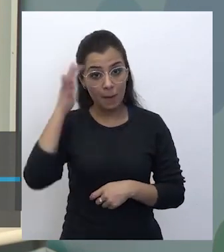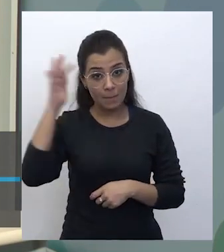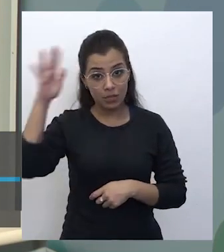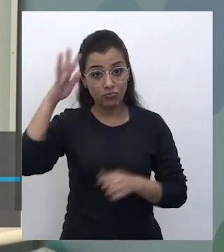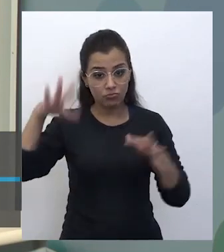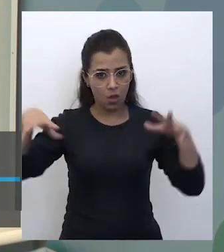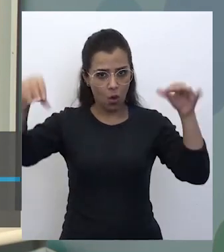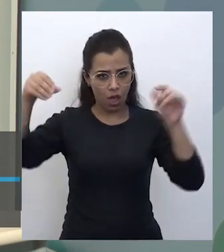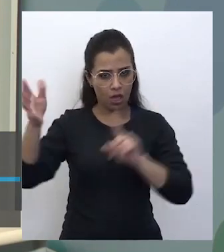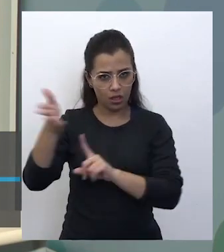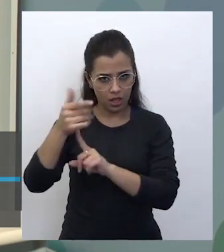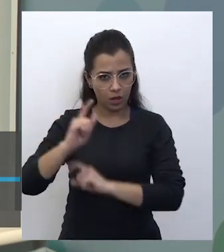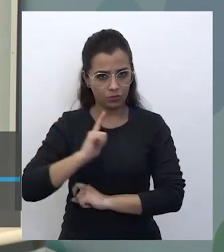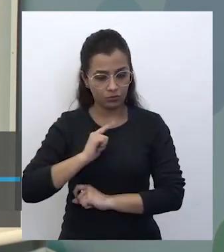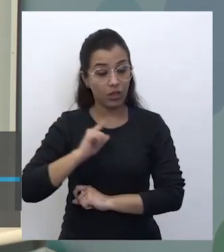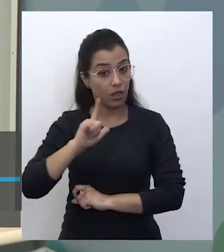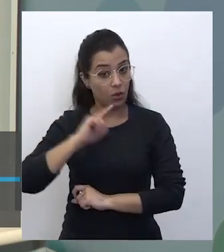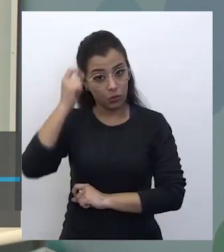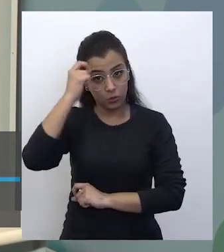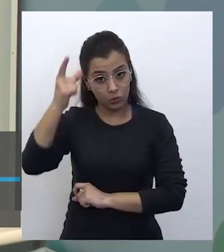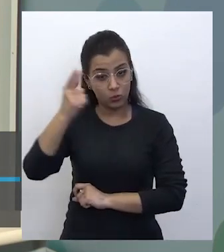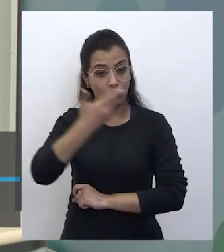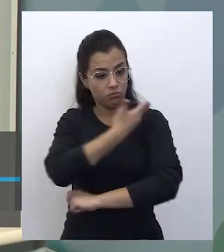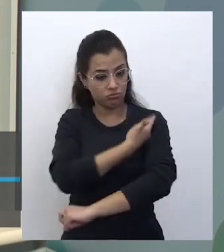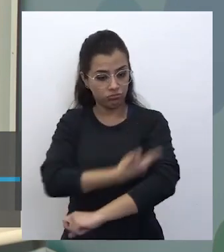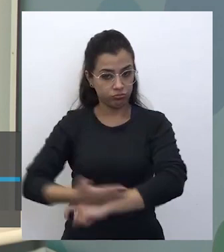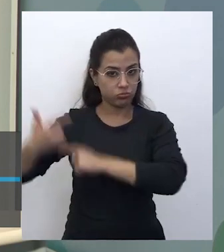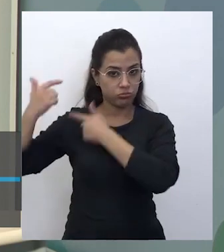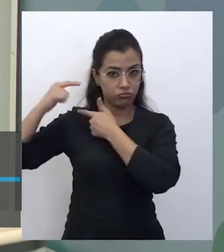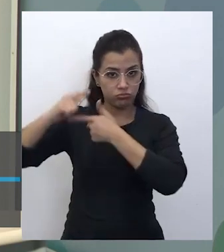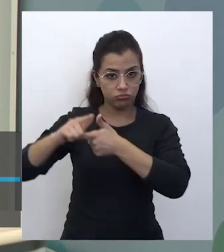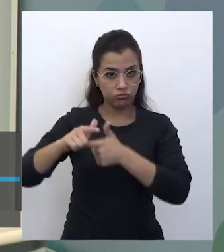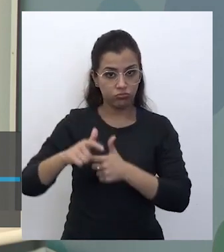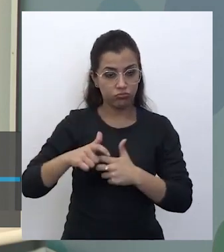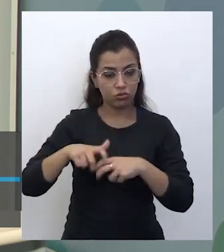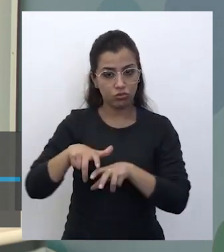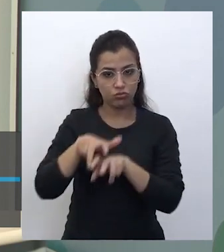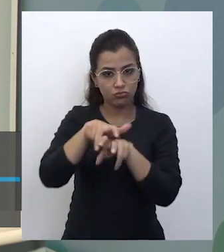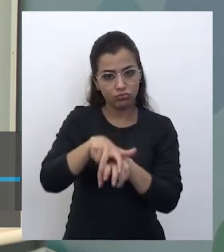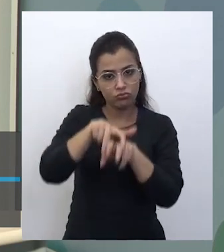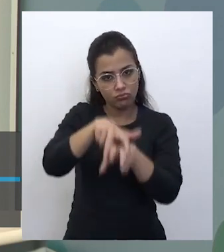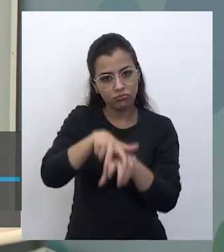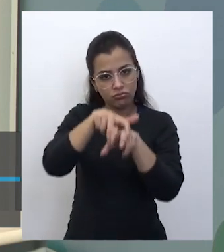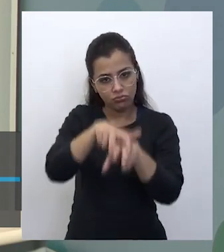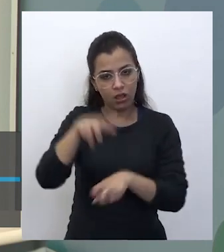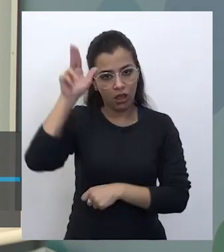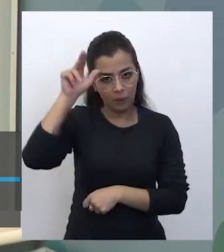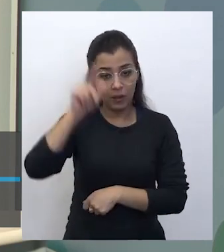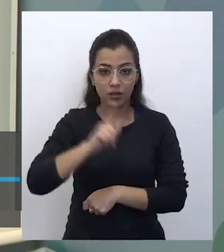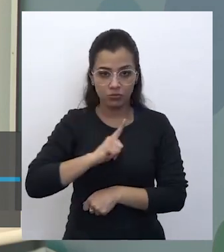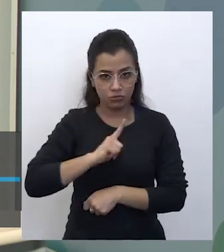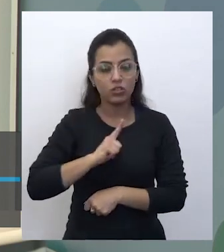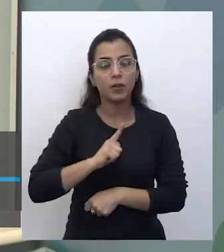uma cultura, uma tradição cavaleiresca, né? Cavalheiresca. As pessoas tinham